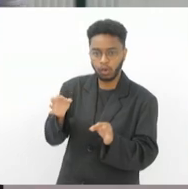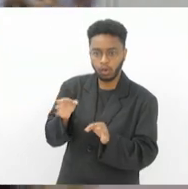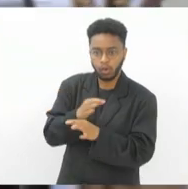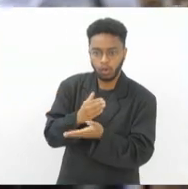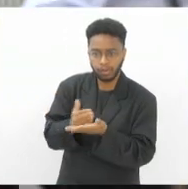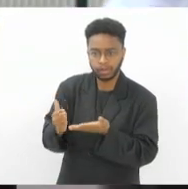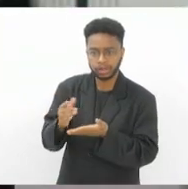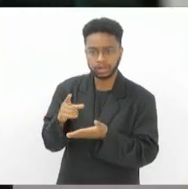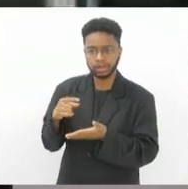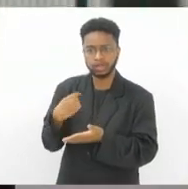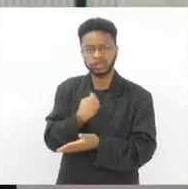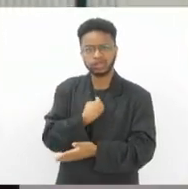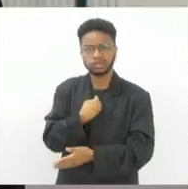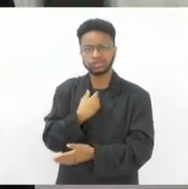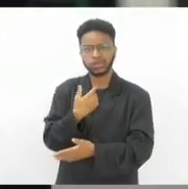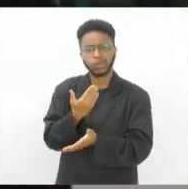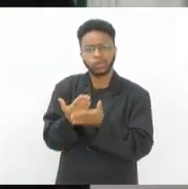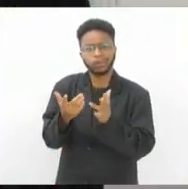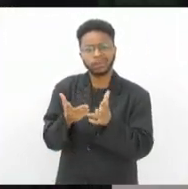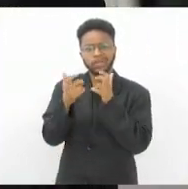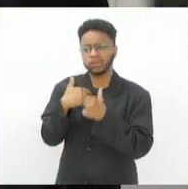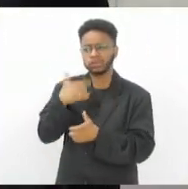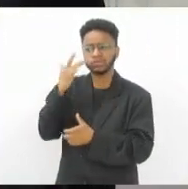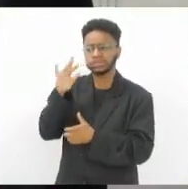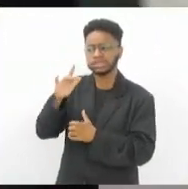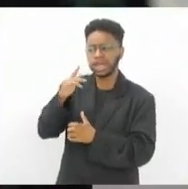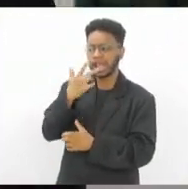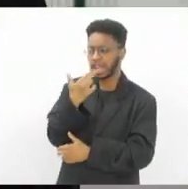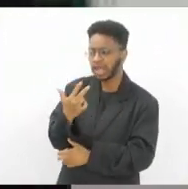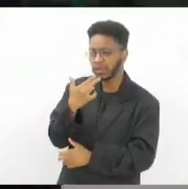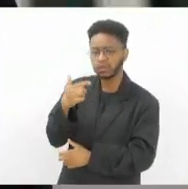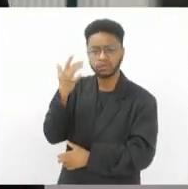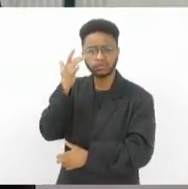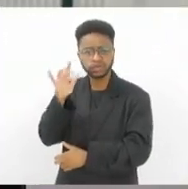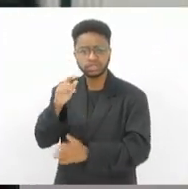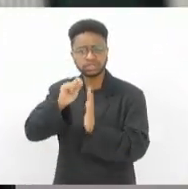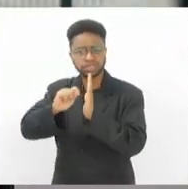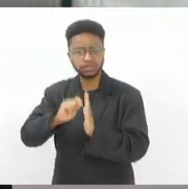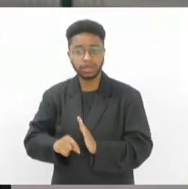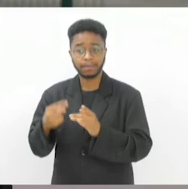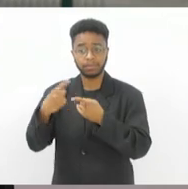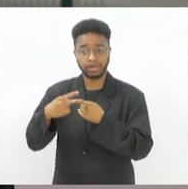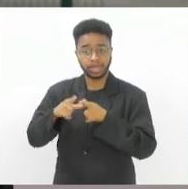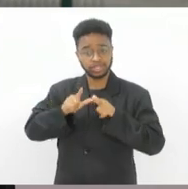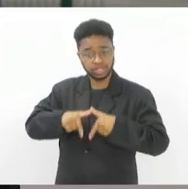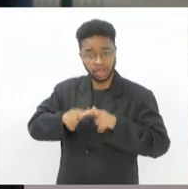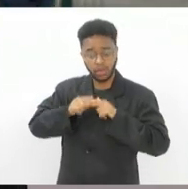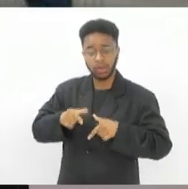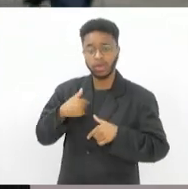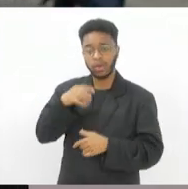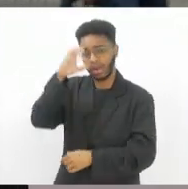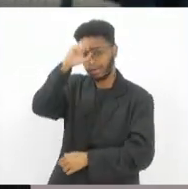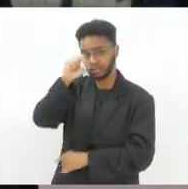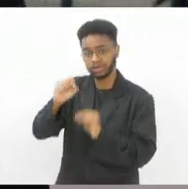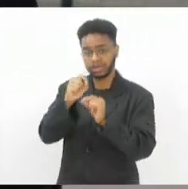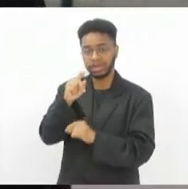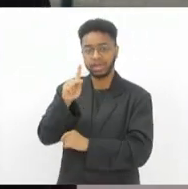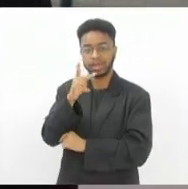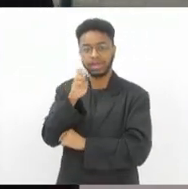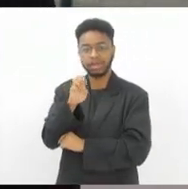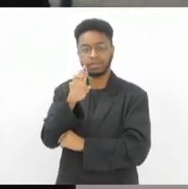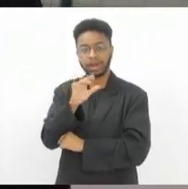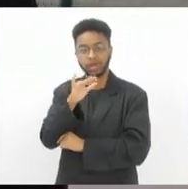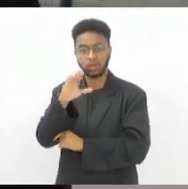mas eu não sei a língua, não sei escrever. Porque em Israel fui alfabetizado em hebraico, que é da direita para a